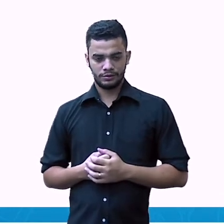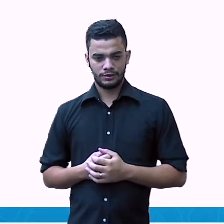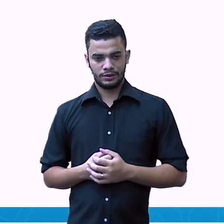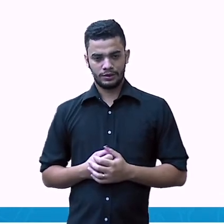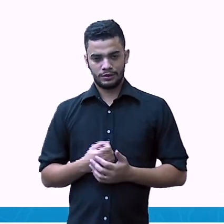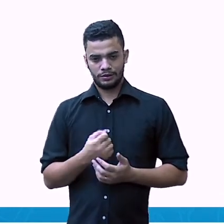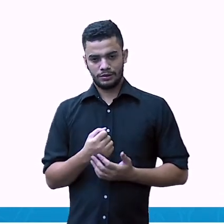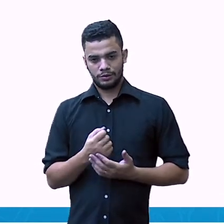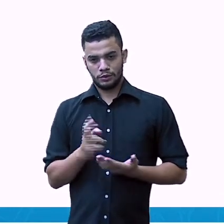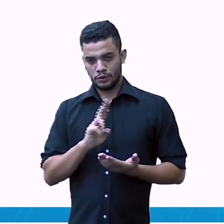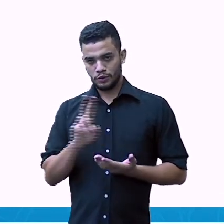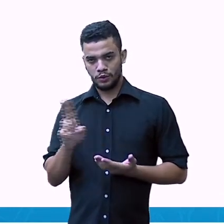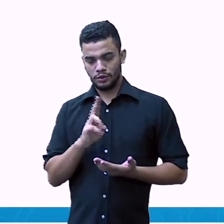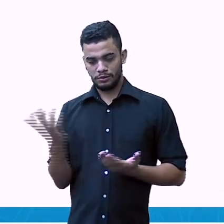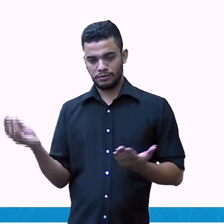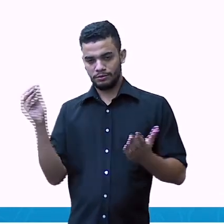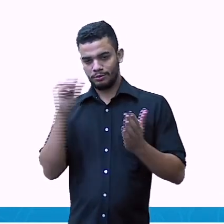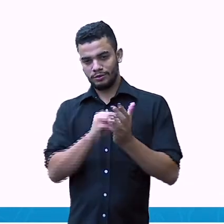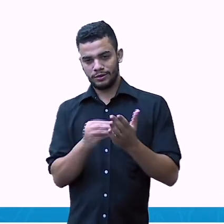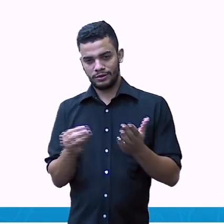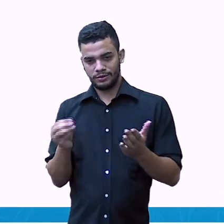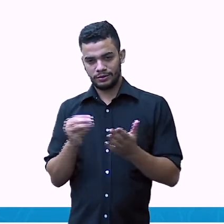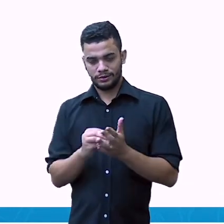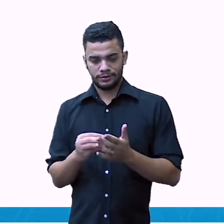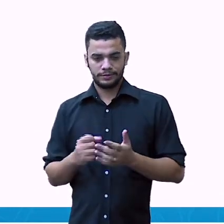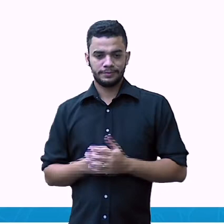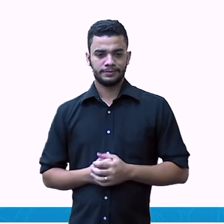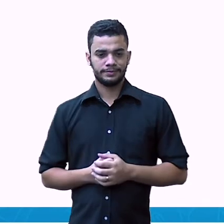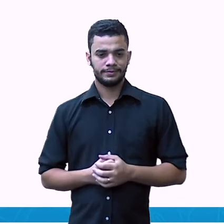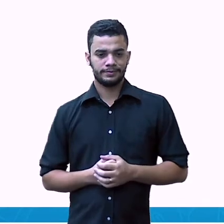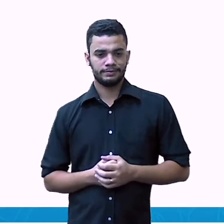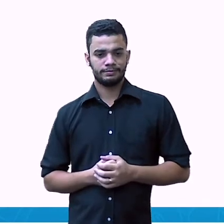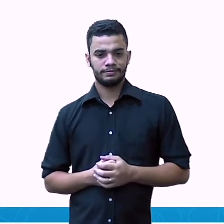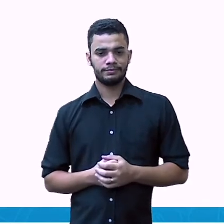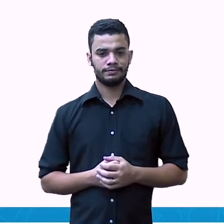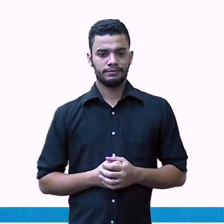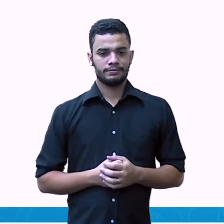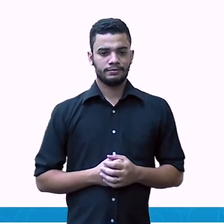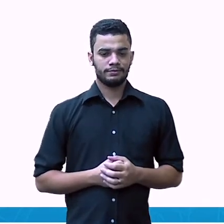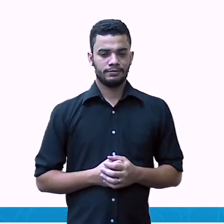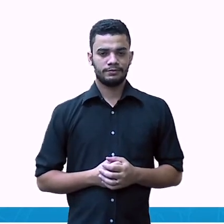construtor. Então, acrescente aí a palavra construtor.